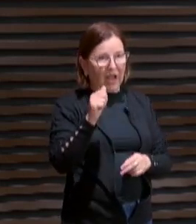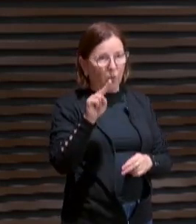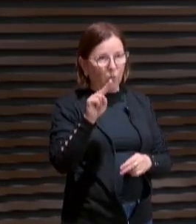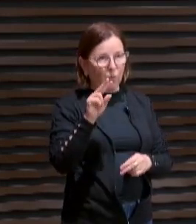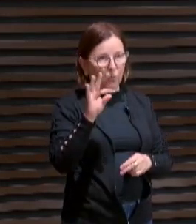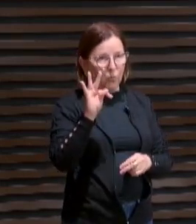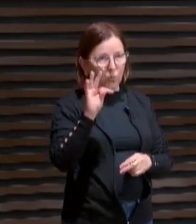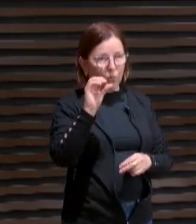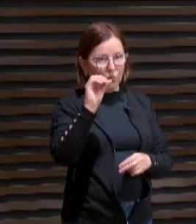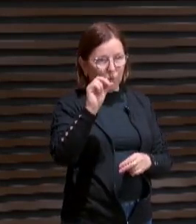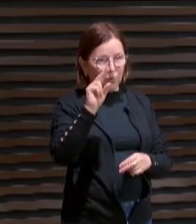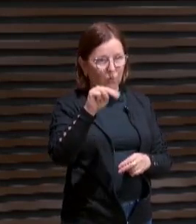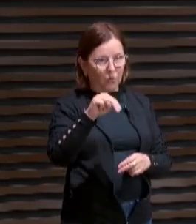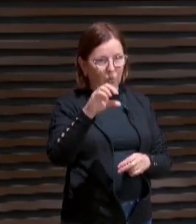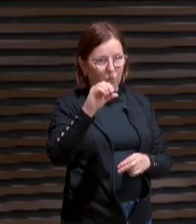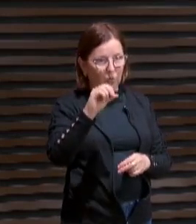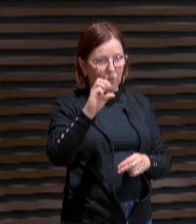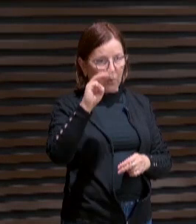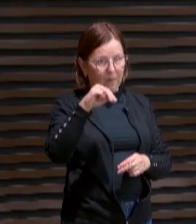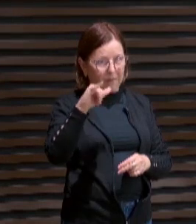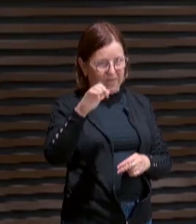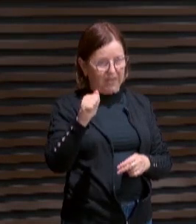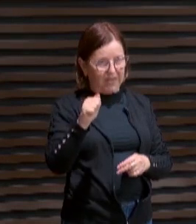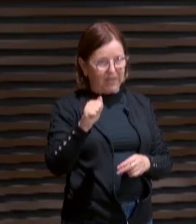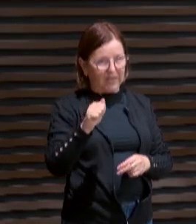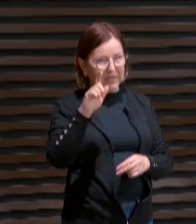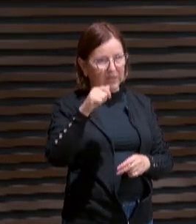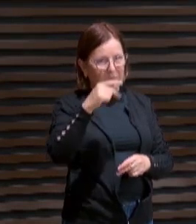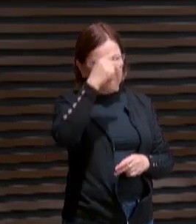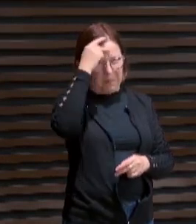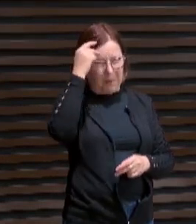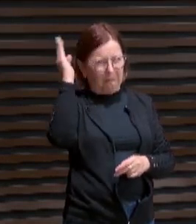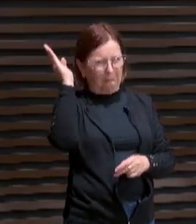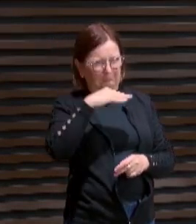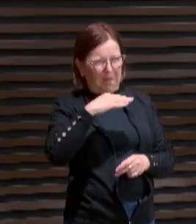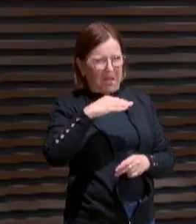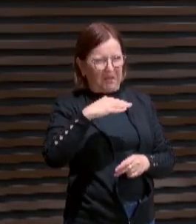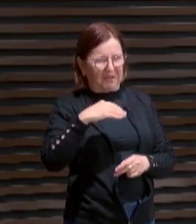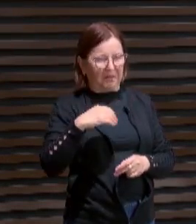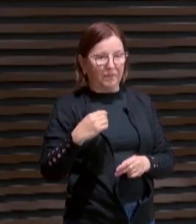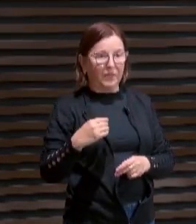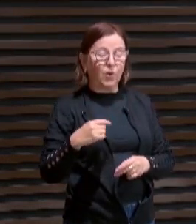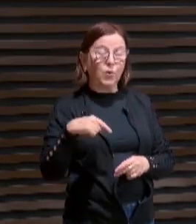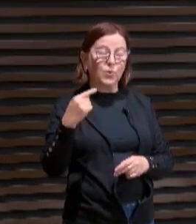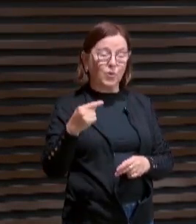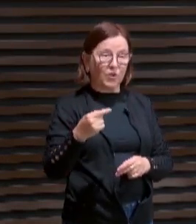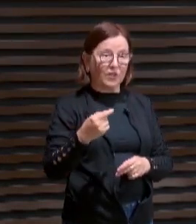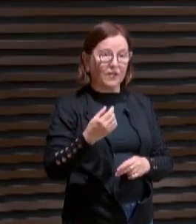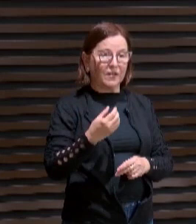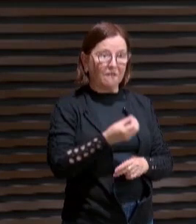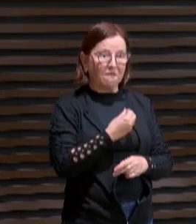Autonomia são os déspotas que se bastam. Heteronomia são aqueles que vivem da opinião alheia.